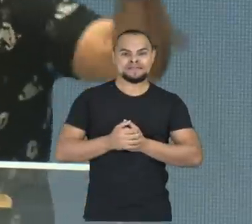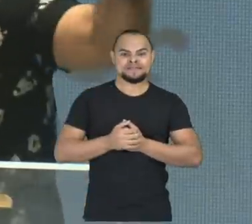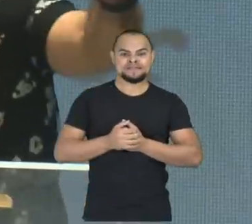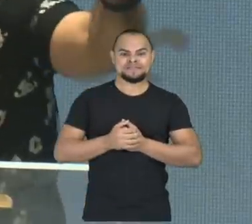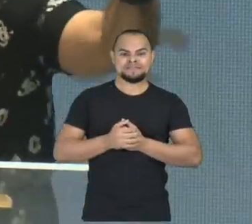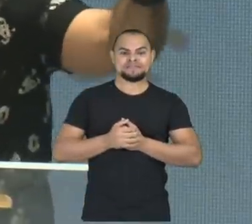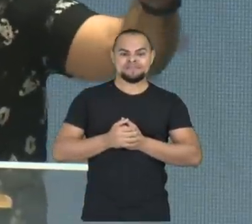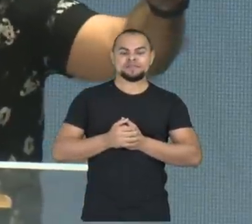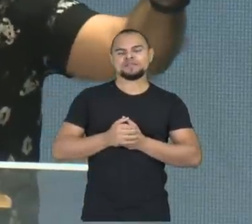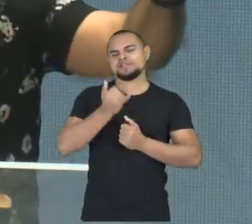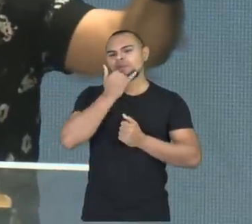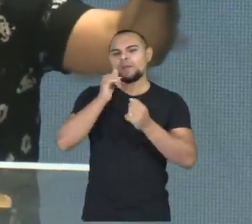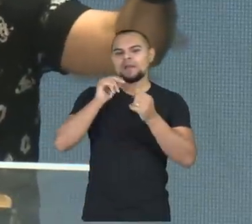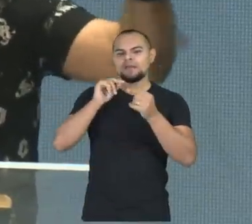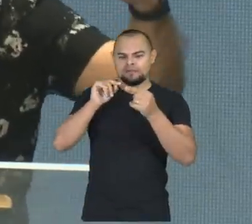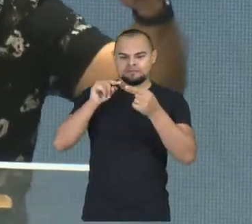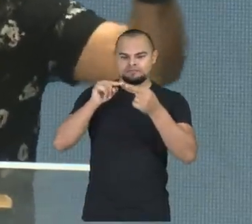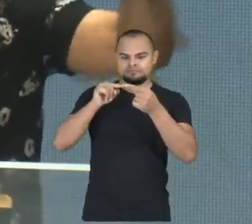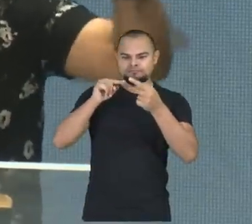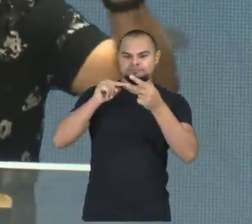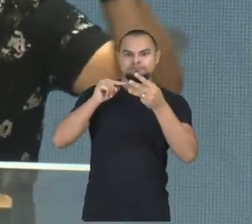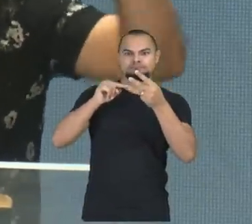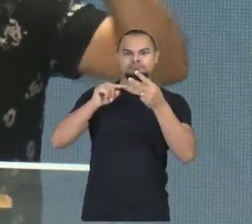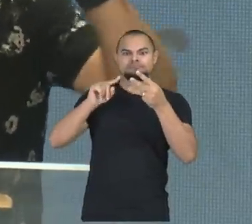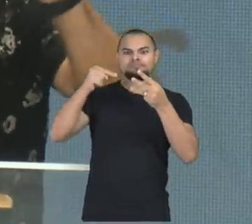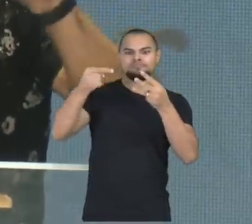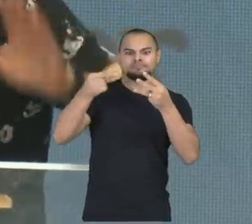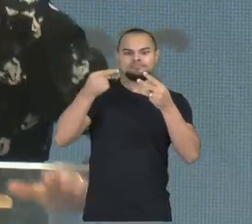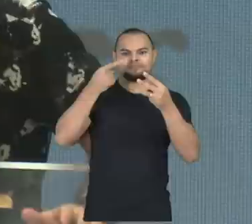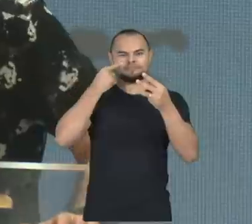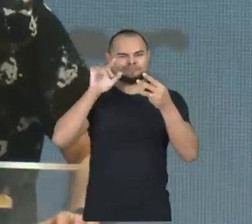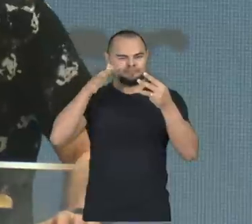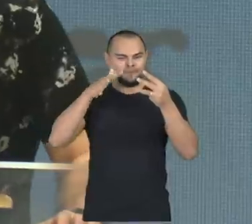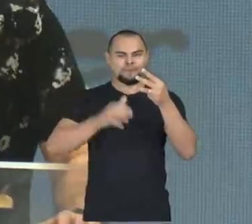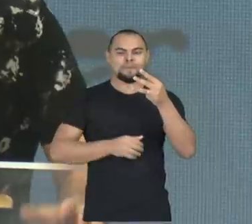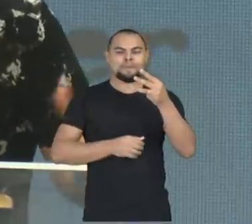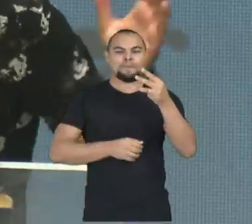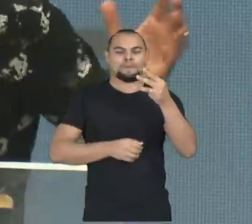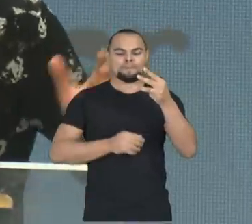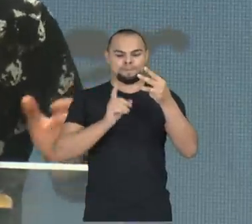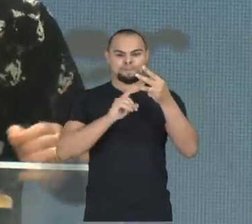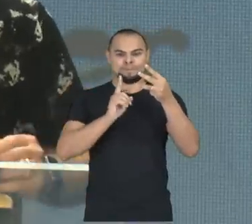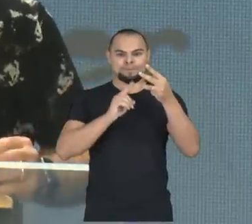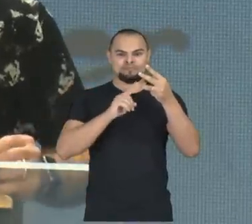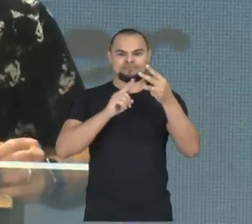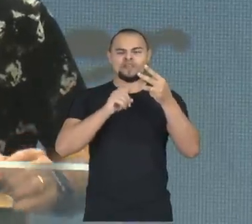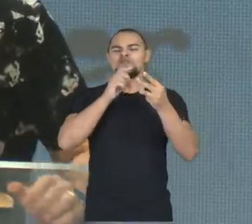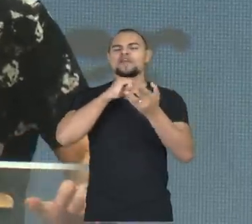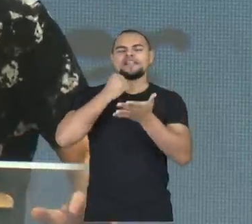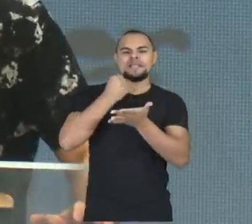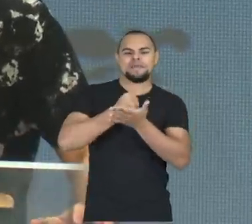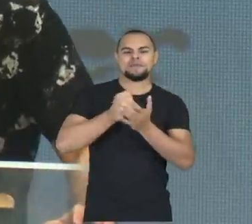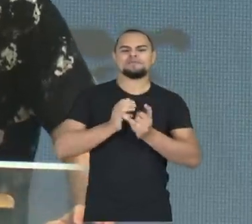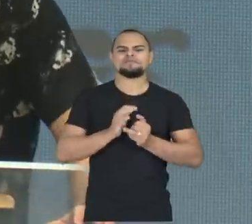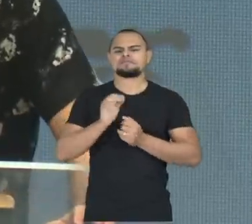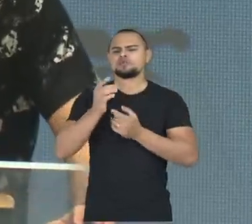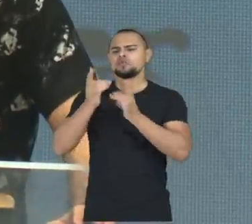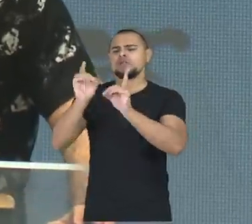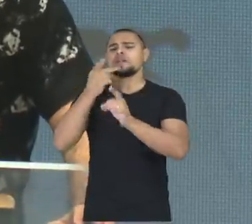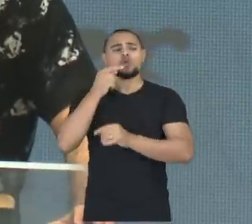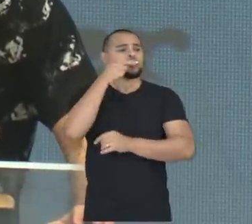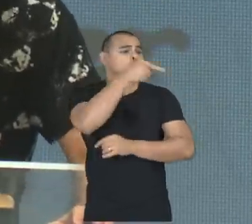Aliás, um pouco para frente, na verdade, ou atrás para frente... na sequência, mas na época do Velho Testamento, aí disseram assim, não, tu